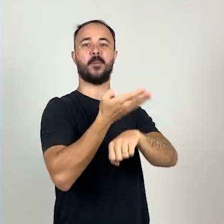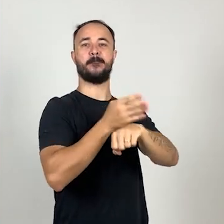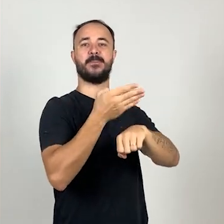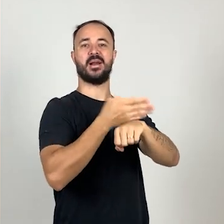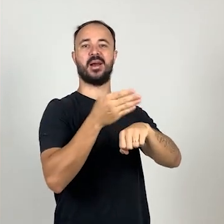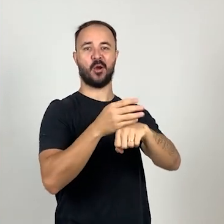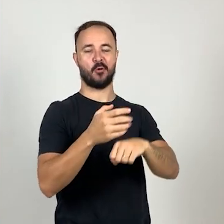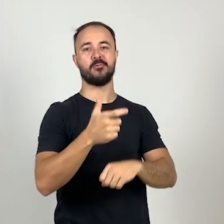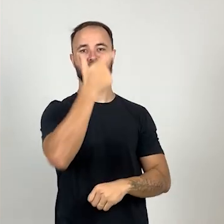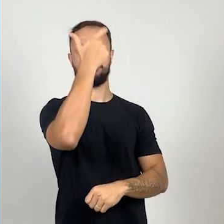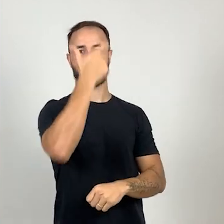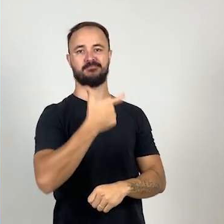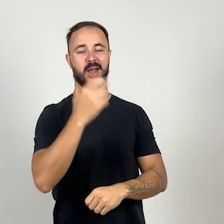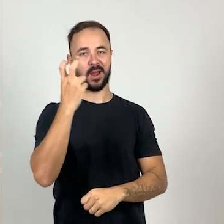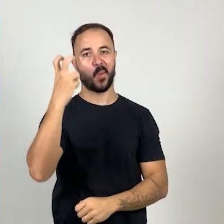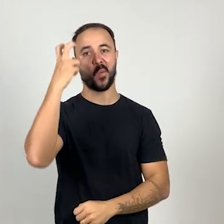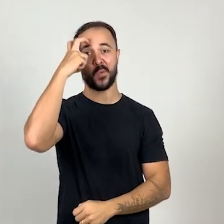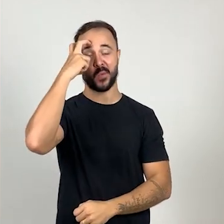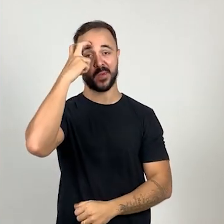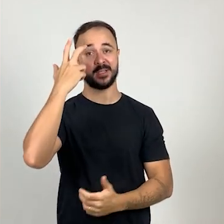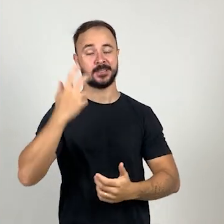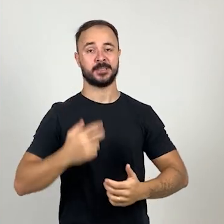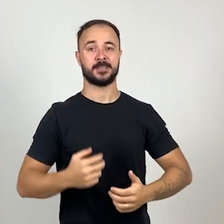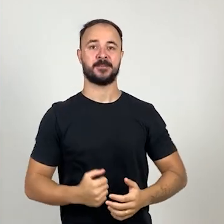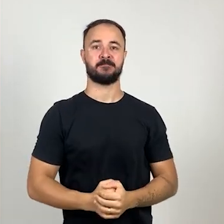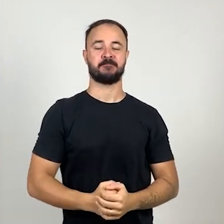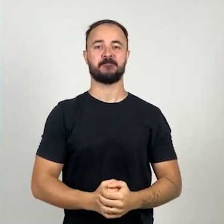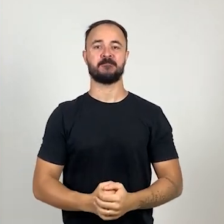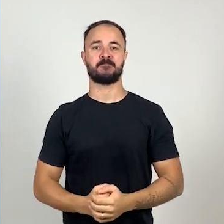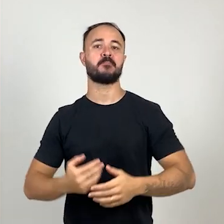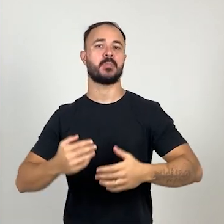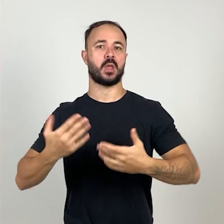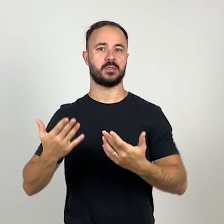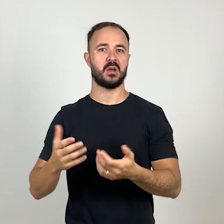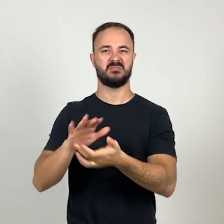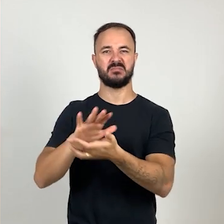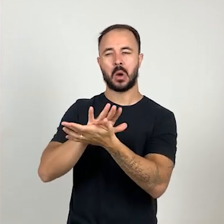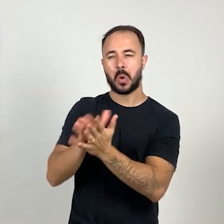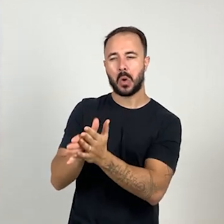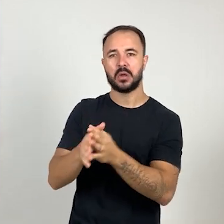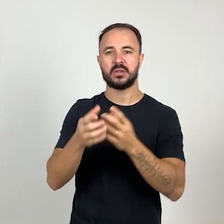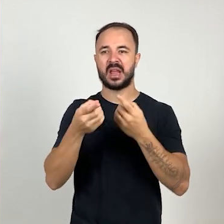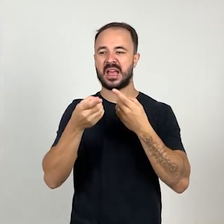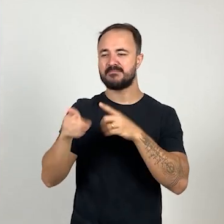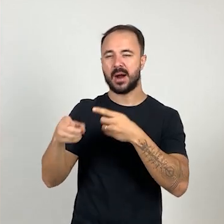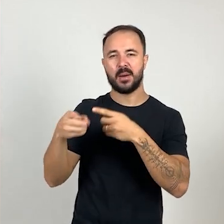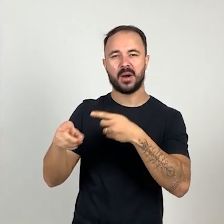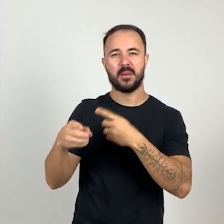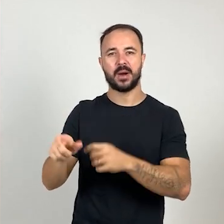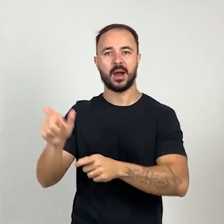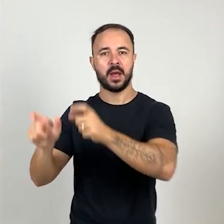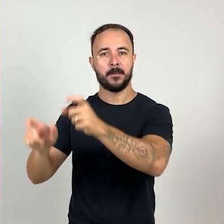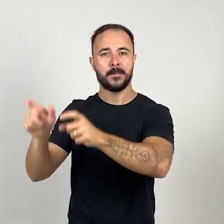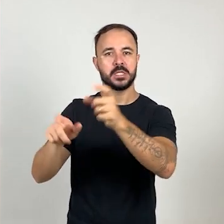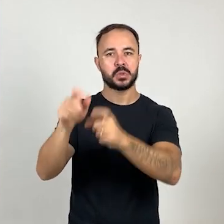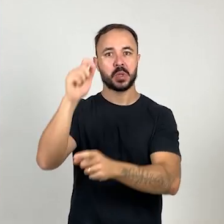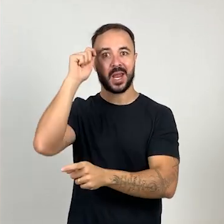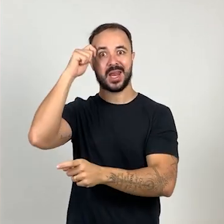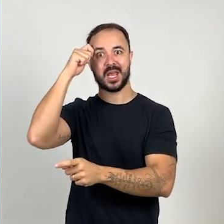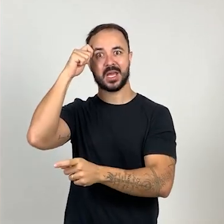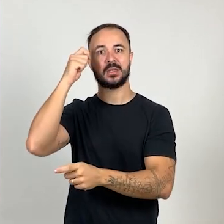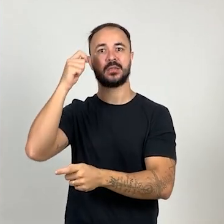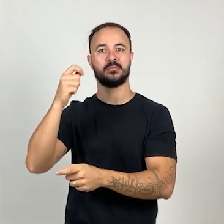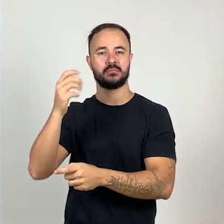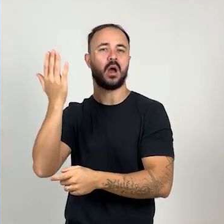Autoimagem e identidade. A escravidão e a discriminação racial, ao longo da história, contribuíram para a